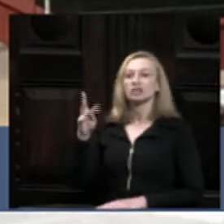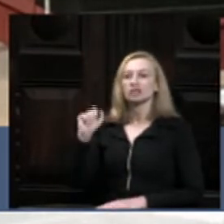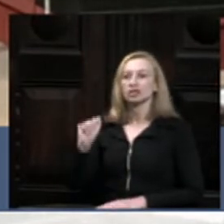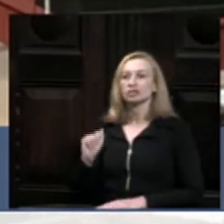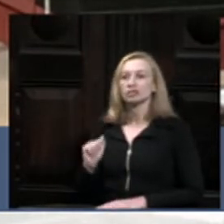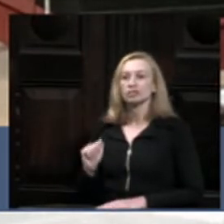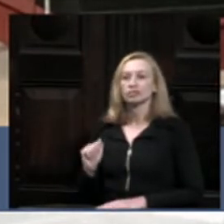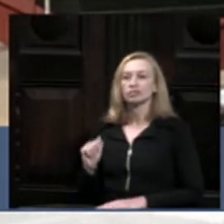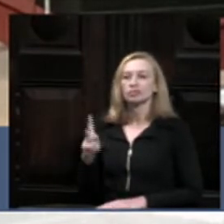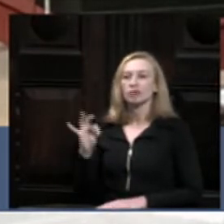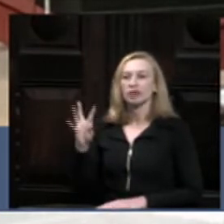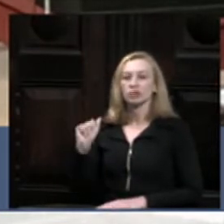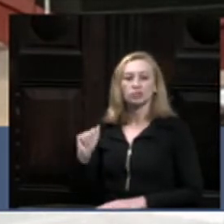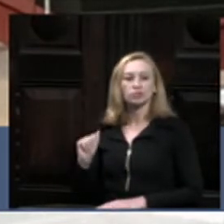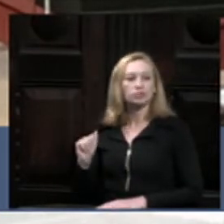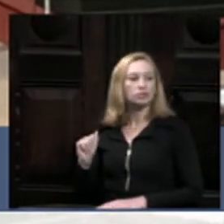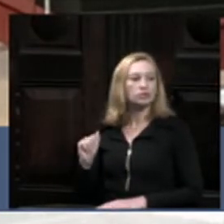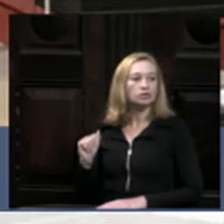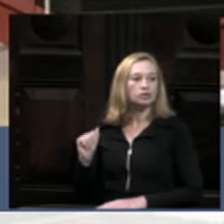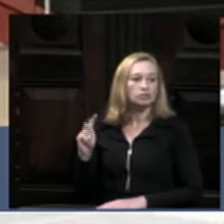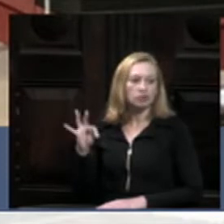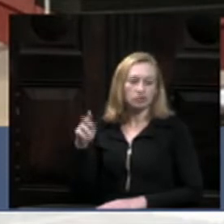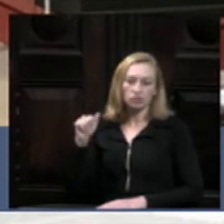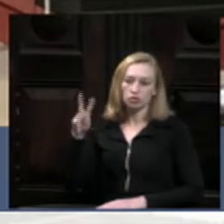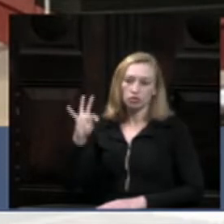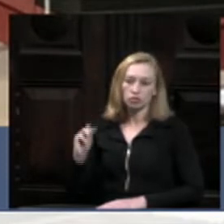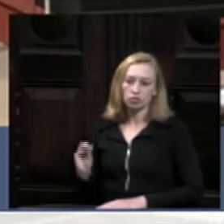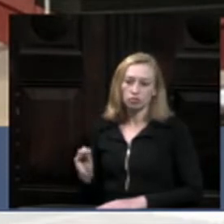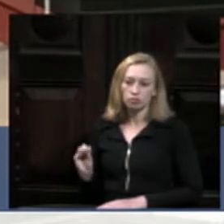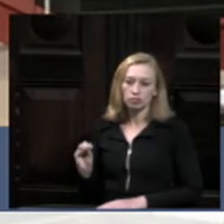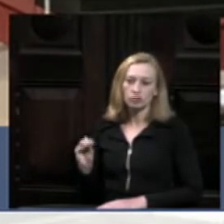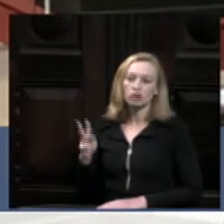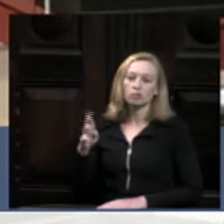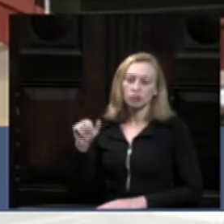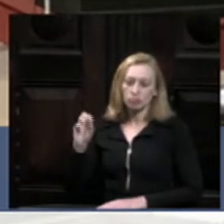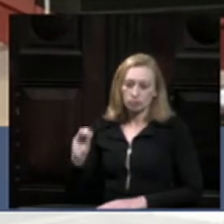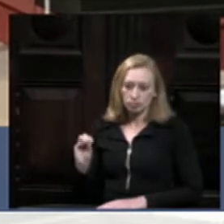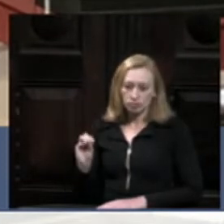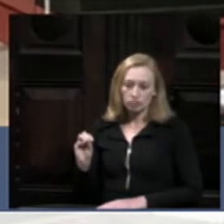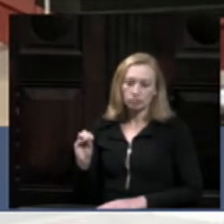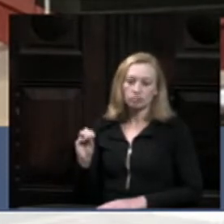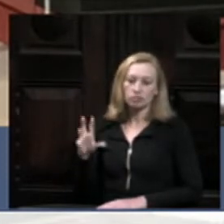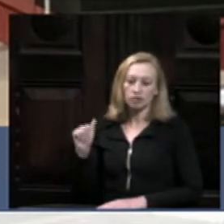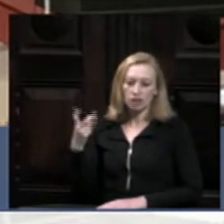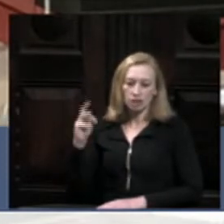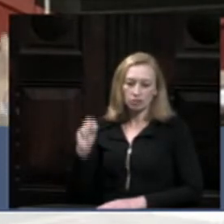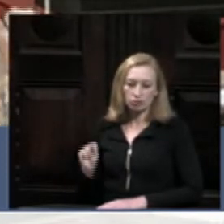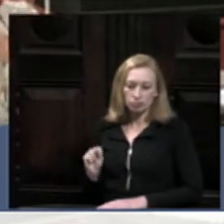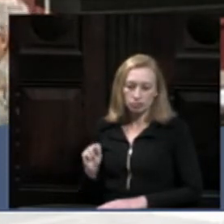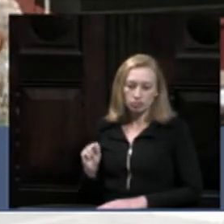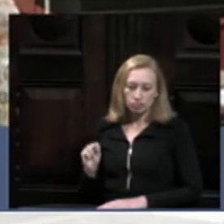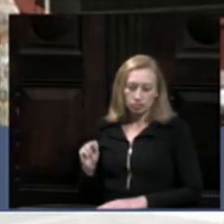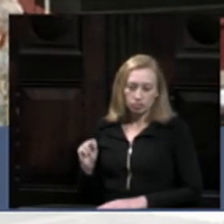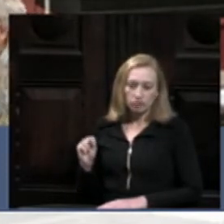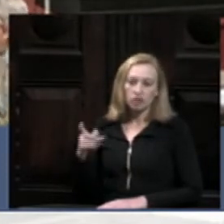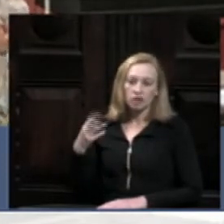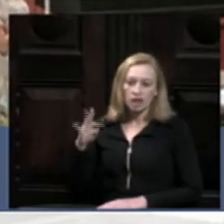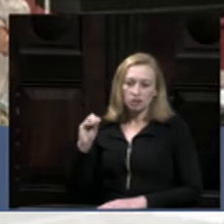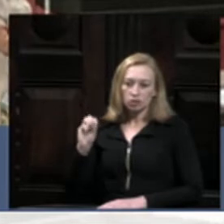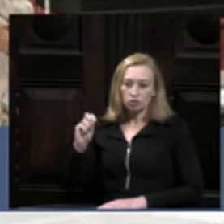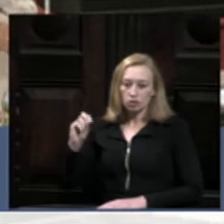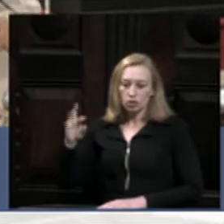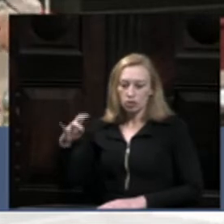Nunes, Bebeto, Benedito Alves, Bruno Dauaire, Carlos Macedo, Carlos